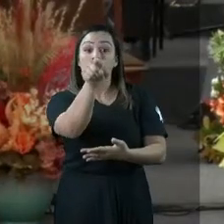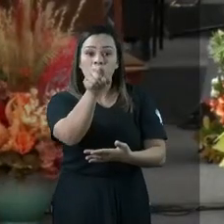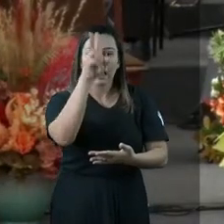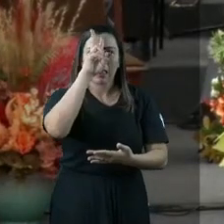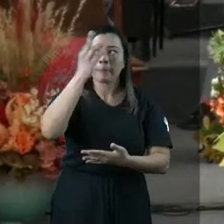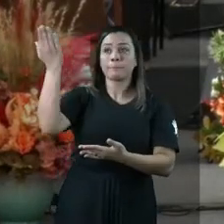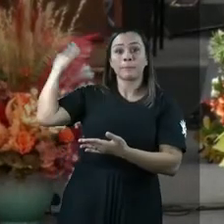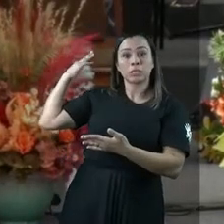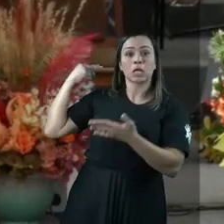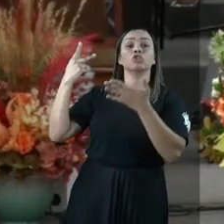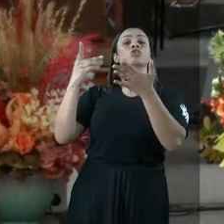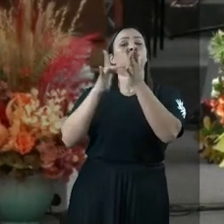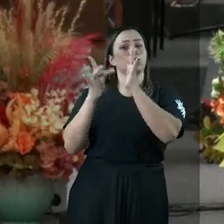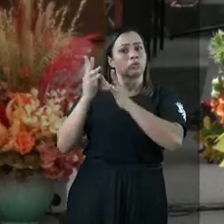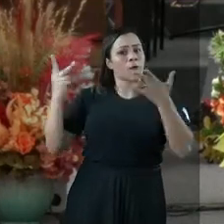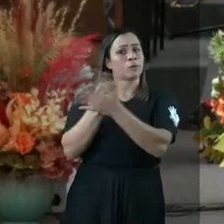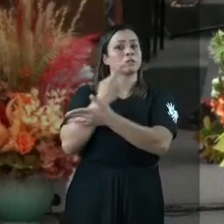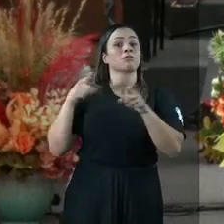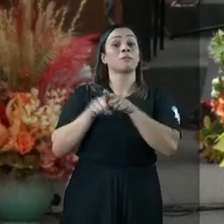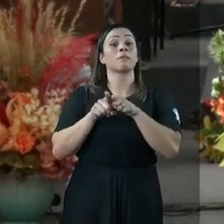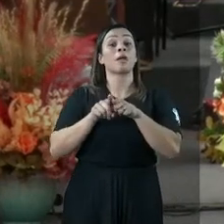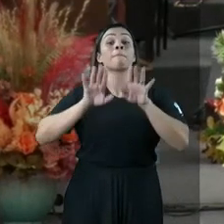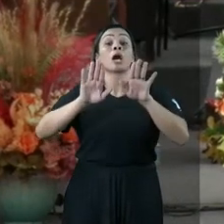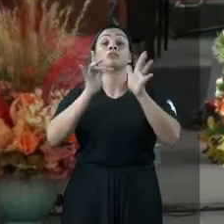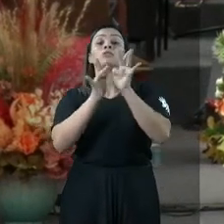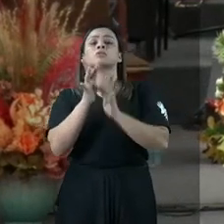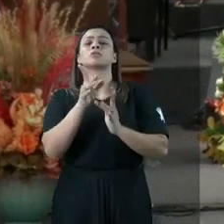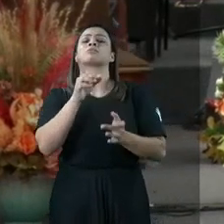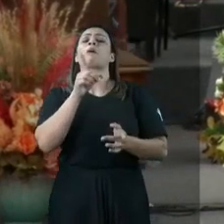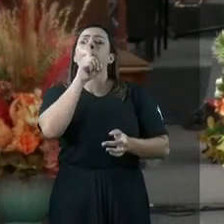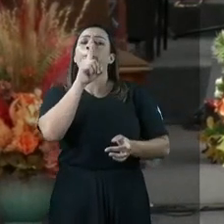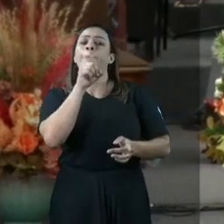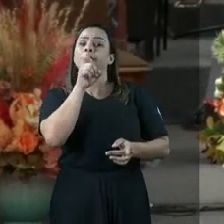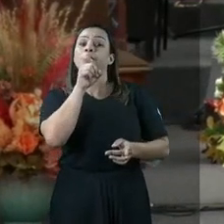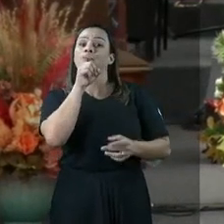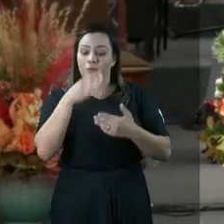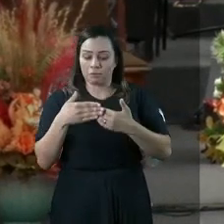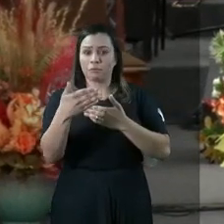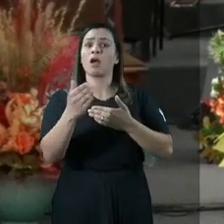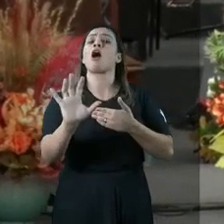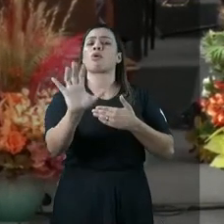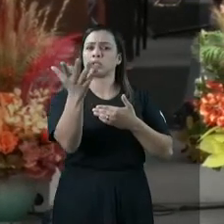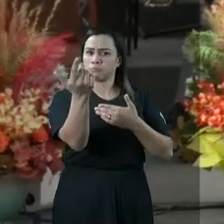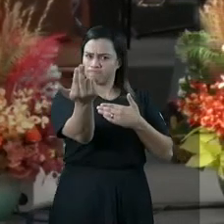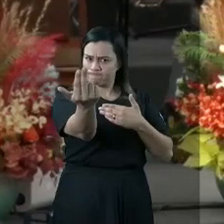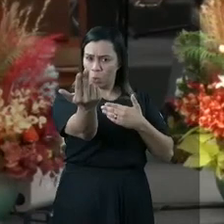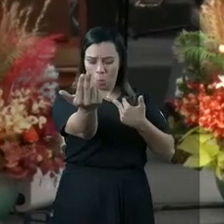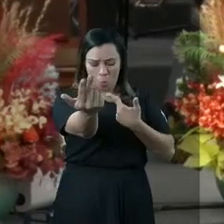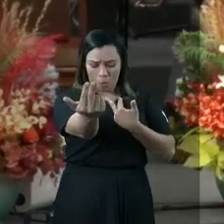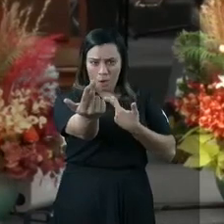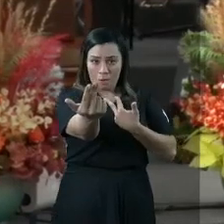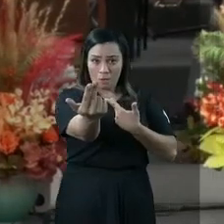no Gólgota, ele fez uma promessa: vai acontecer com você, o que aconteceu com